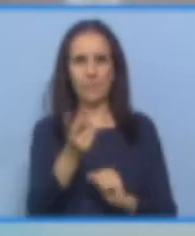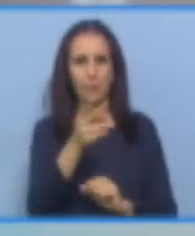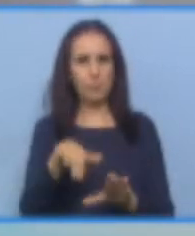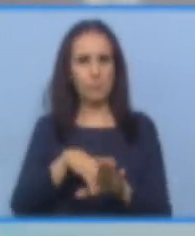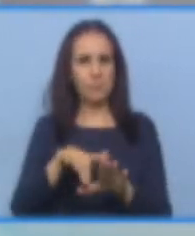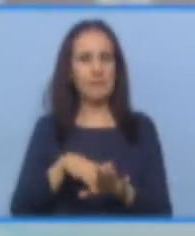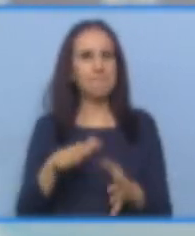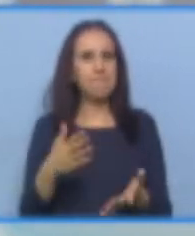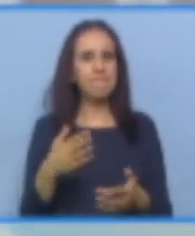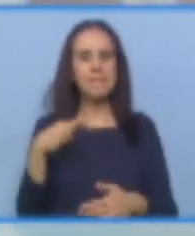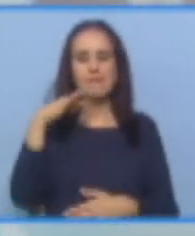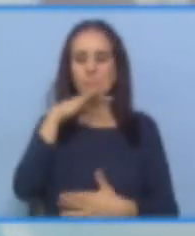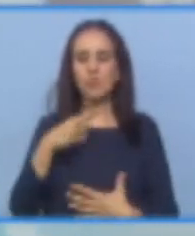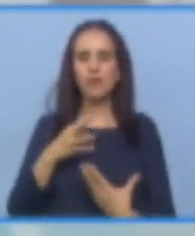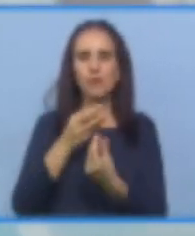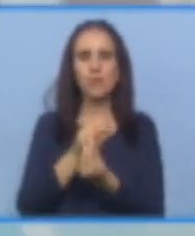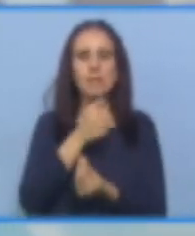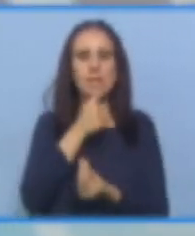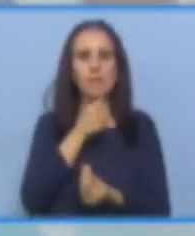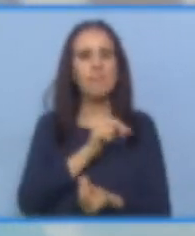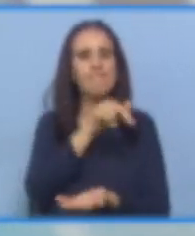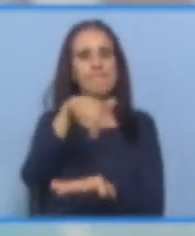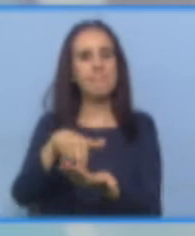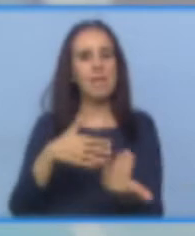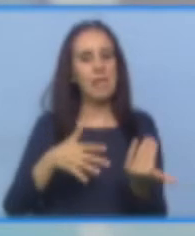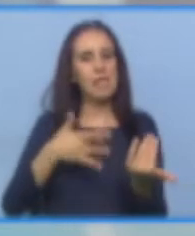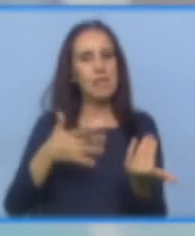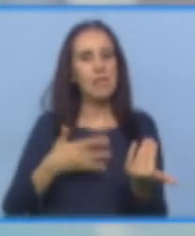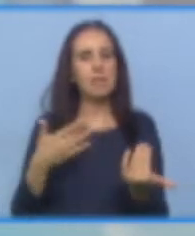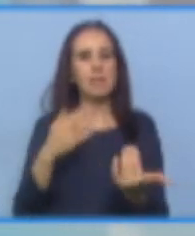a decidir ir com a família até à Irlanda a participar neste encontro?